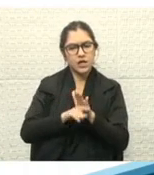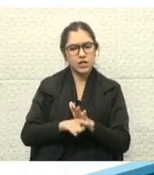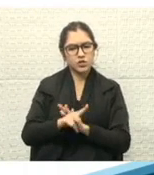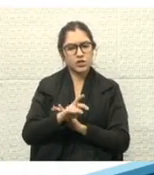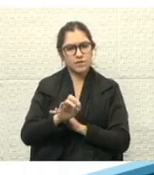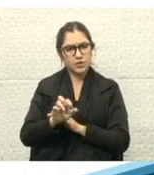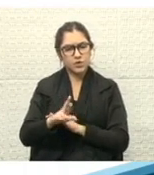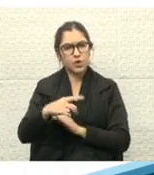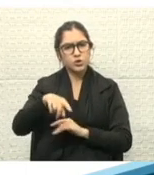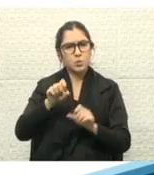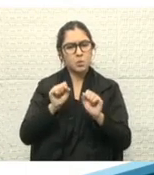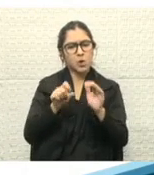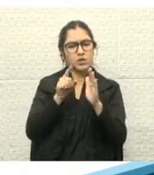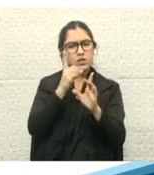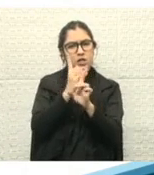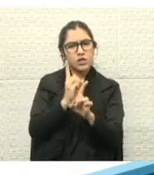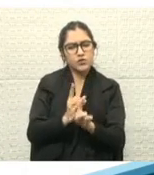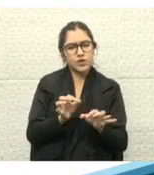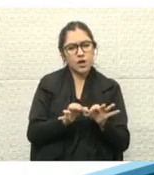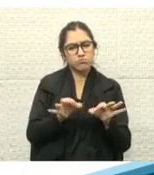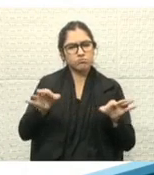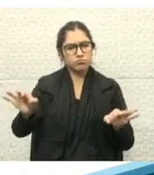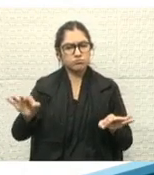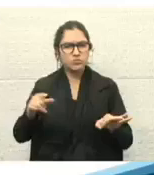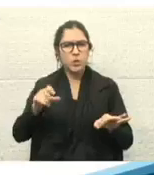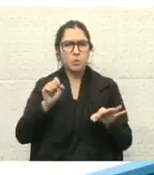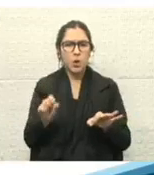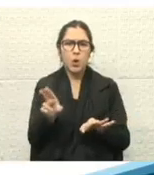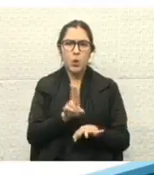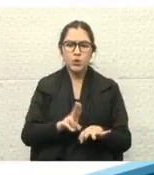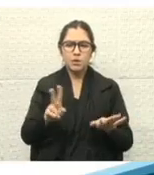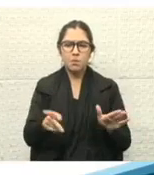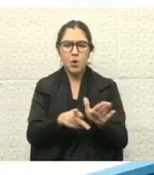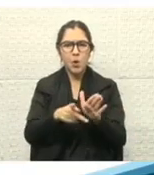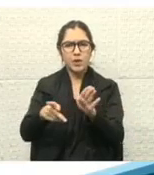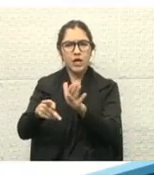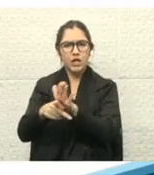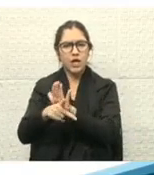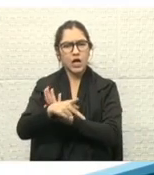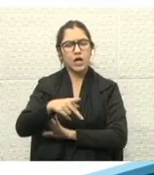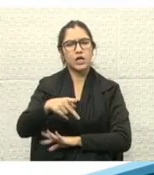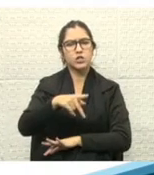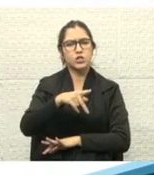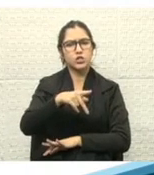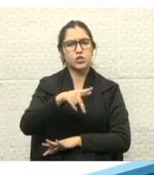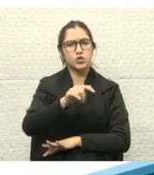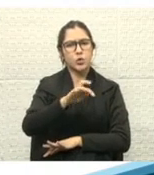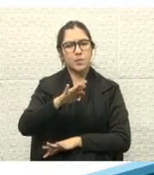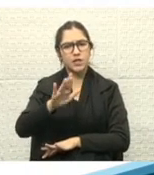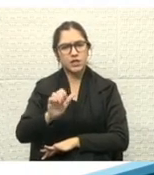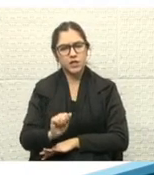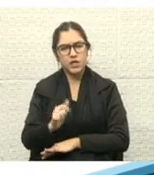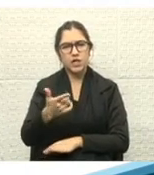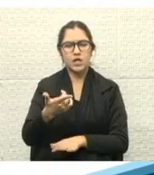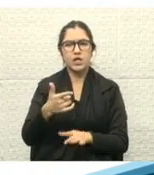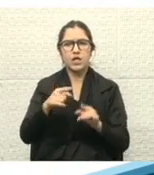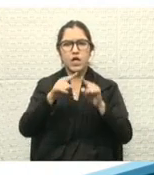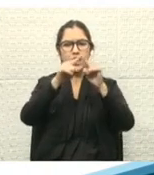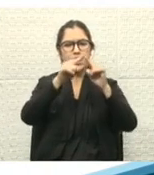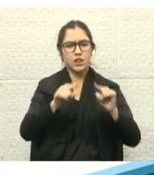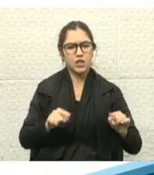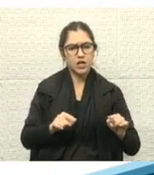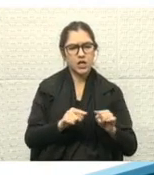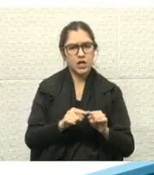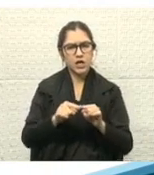nós podemos identificar esse comprimento. Podemos usar as propriedades da geometria, as propriedades dos